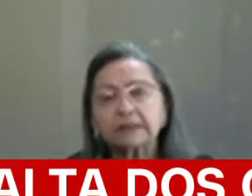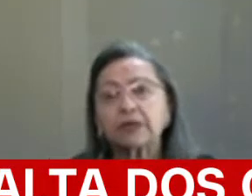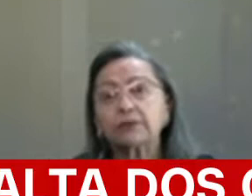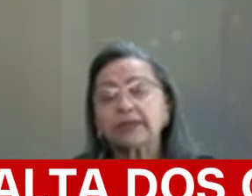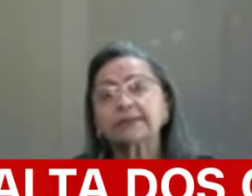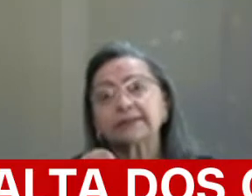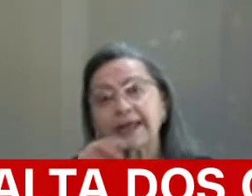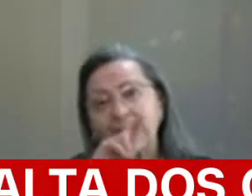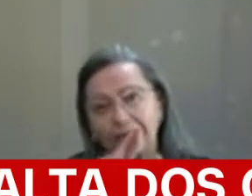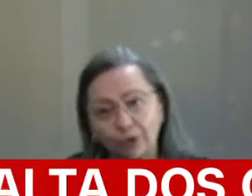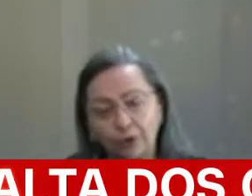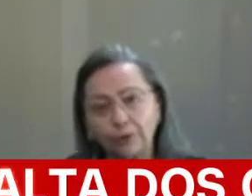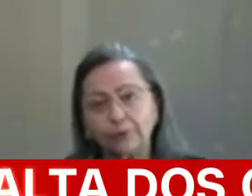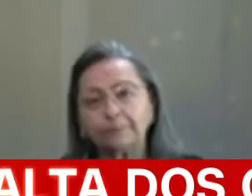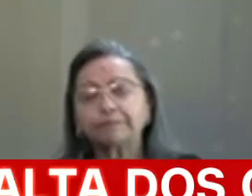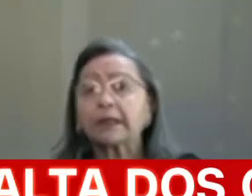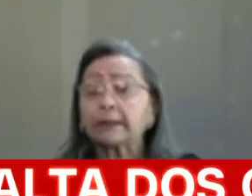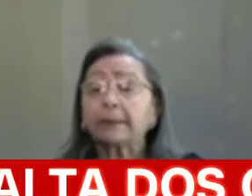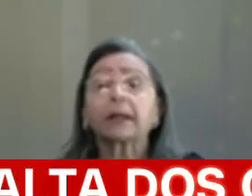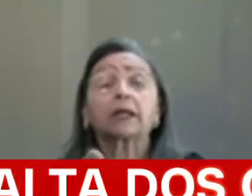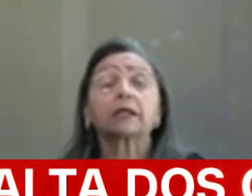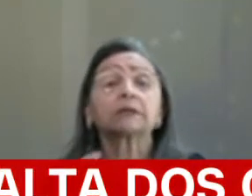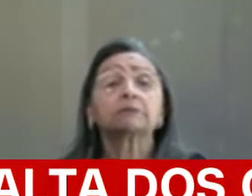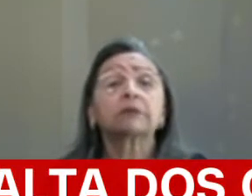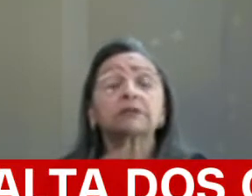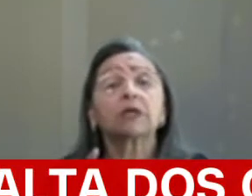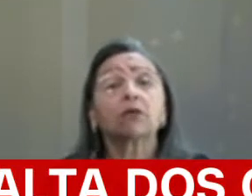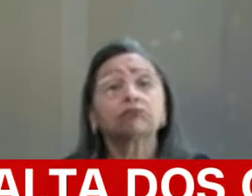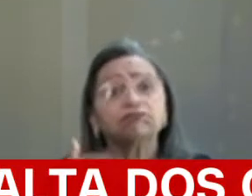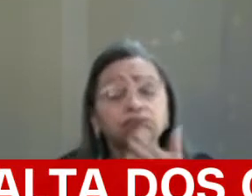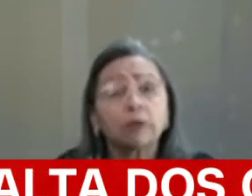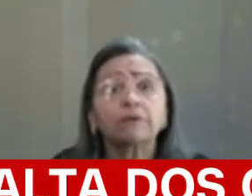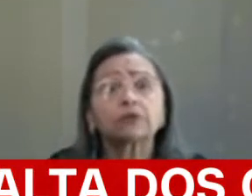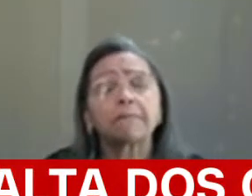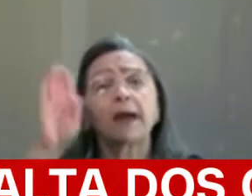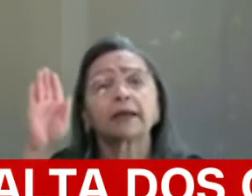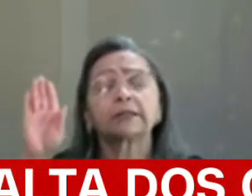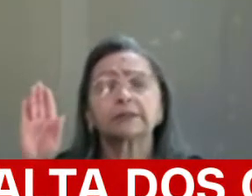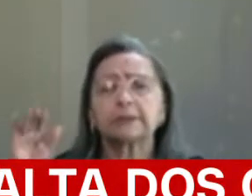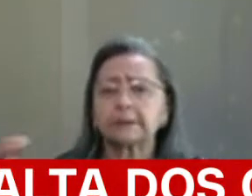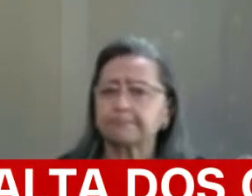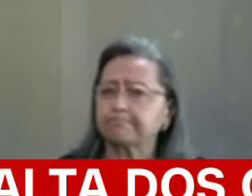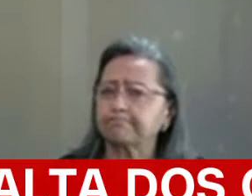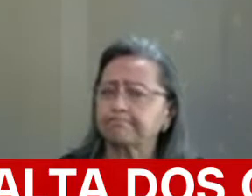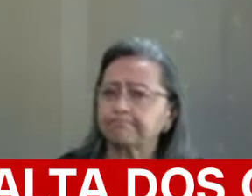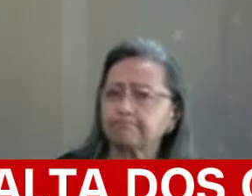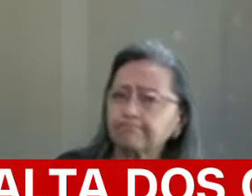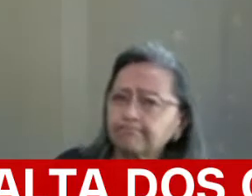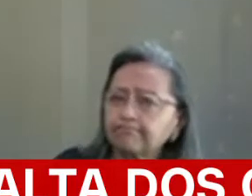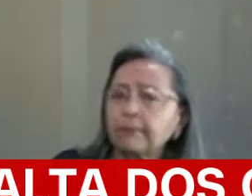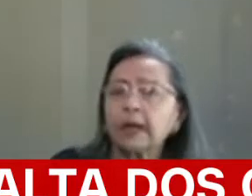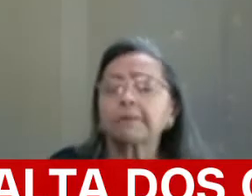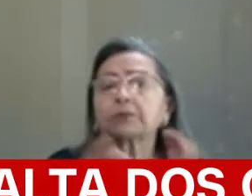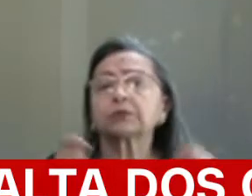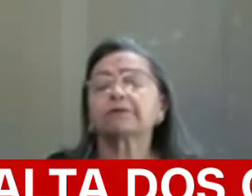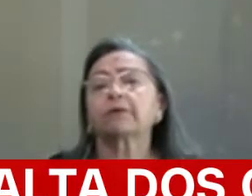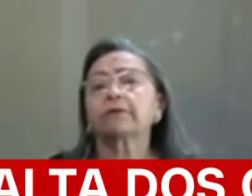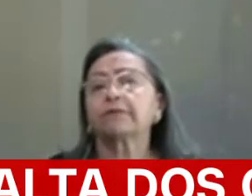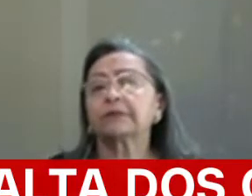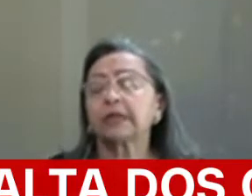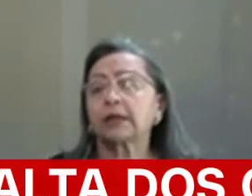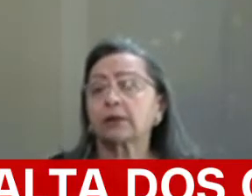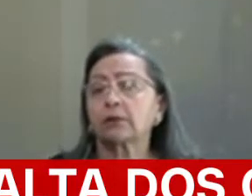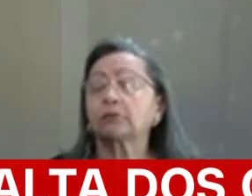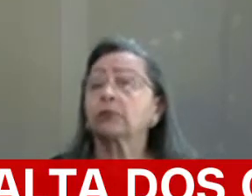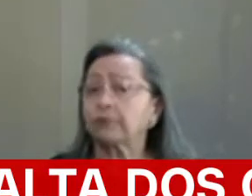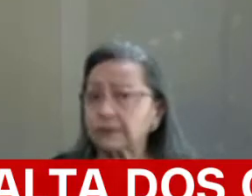presente relatório e para que seu desfecho fosse o mais harmonioso possível, realizaram-se